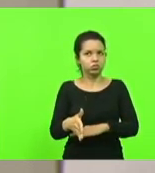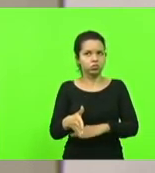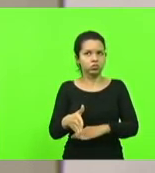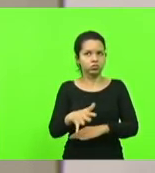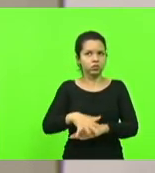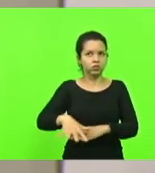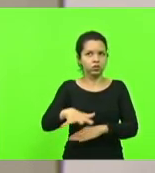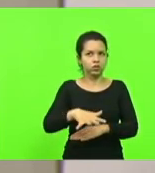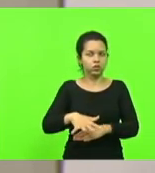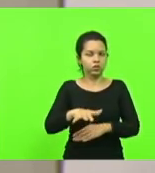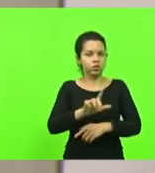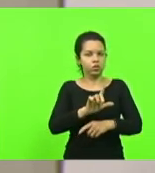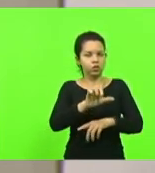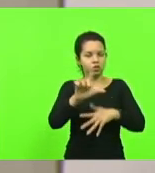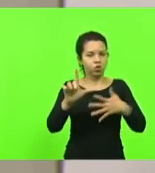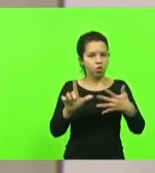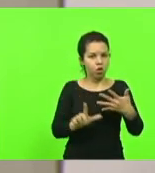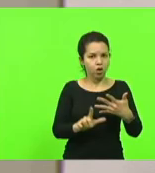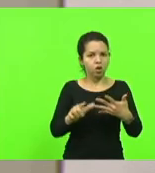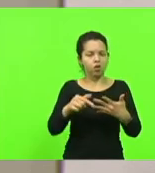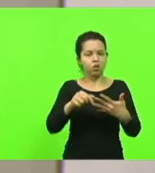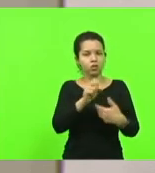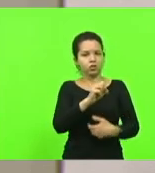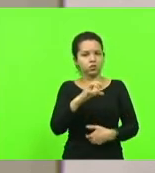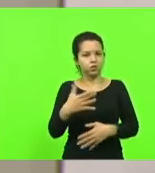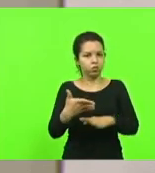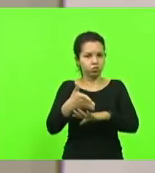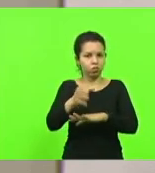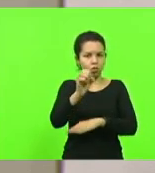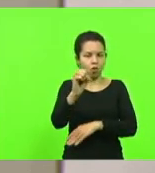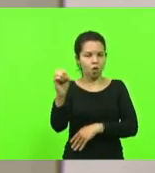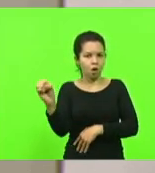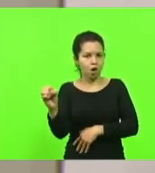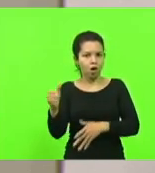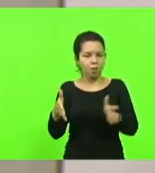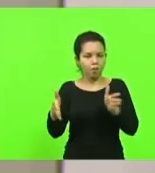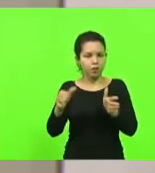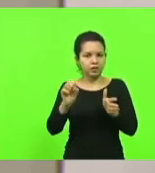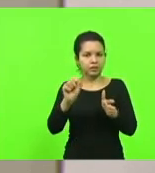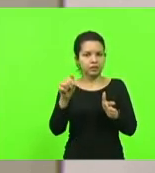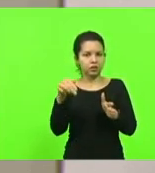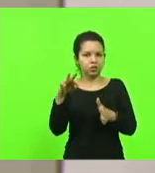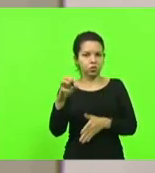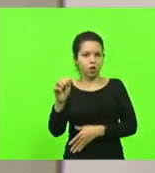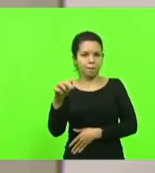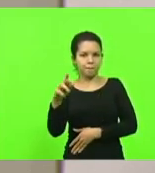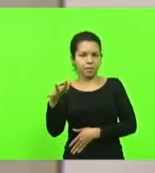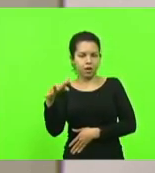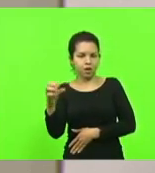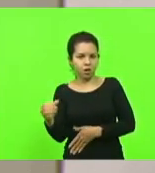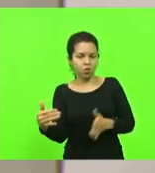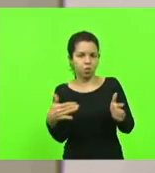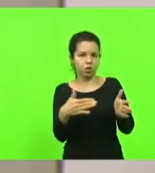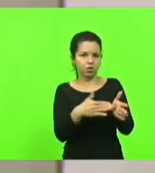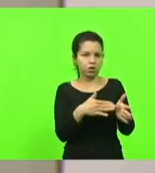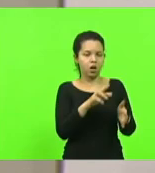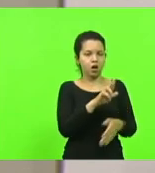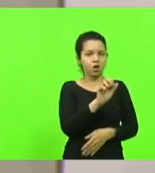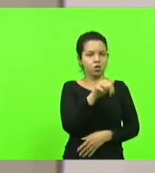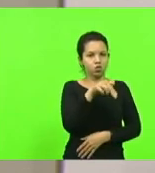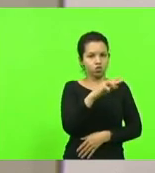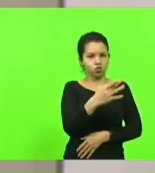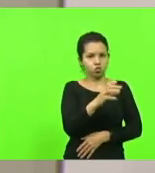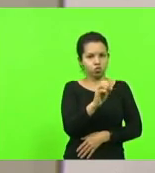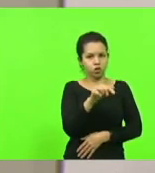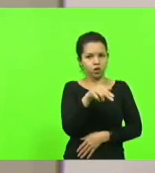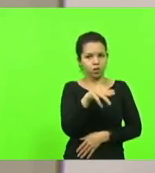do litoral catarinense direção ao oeste, que é o trecho entre Santo Amaro e, principalmente, até Rancho Queimado. Nós não